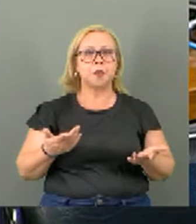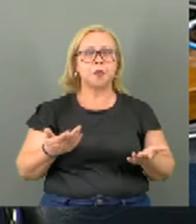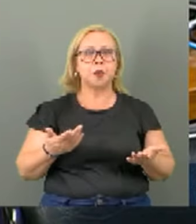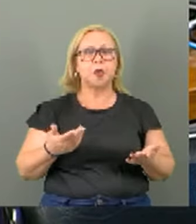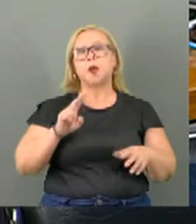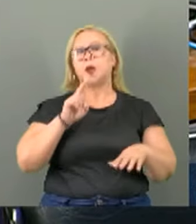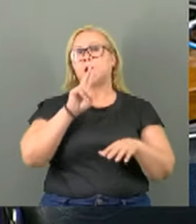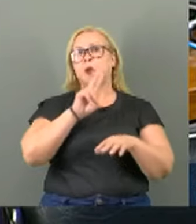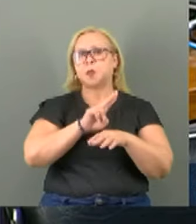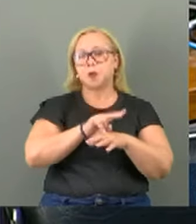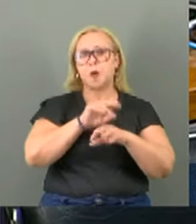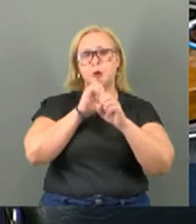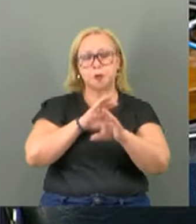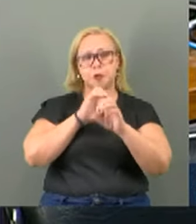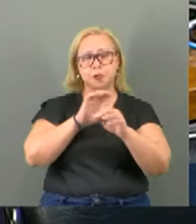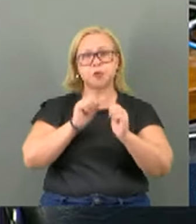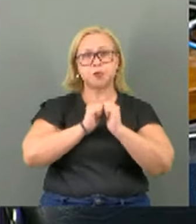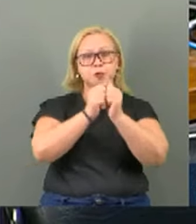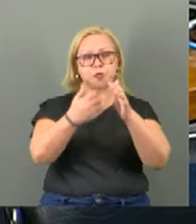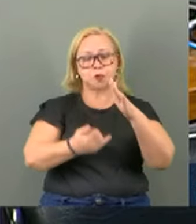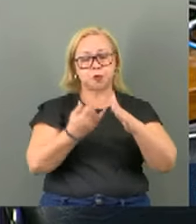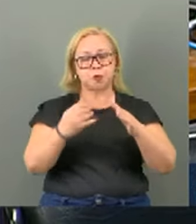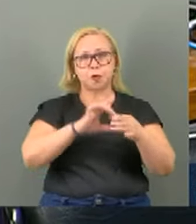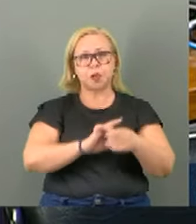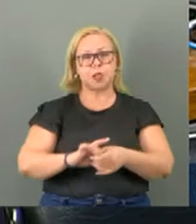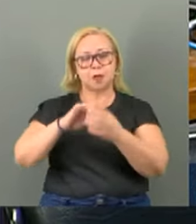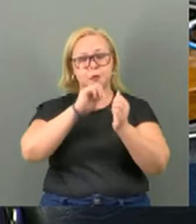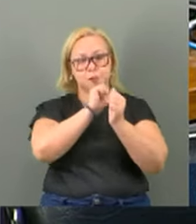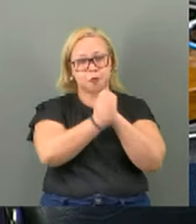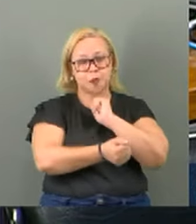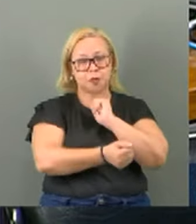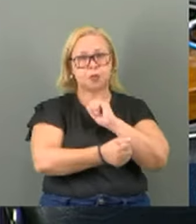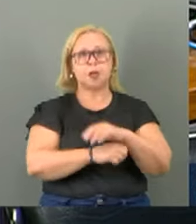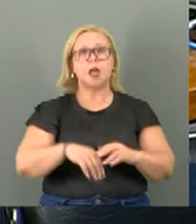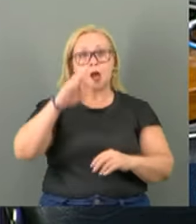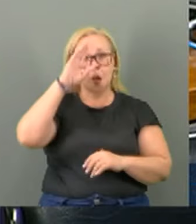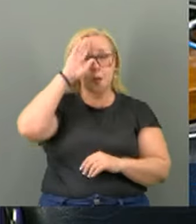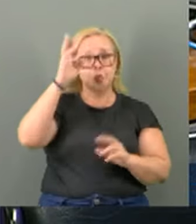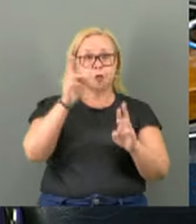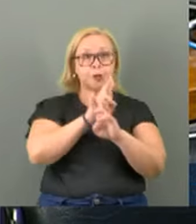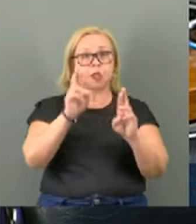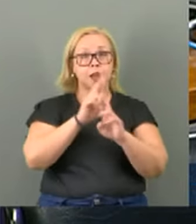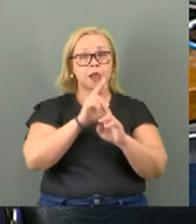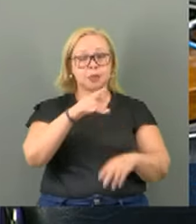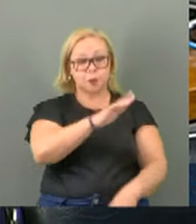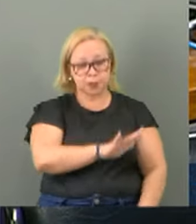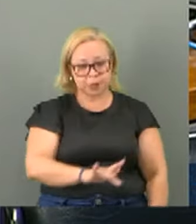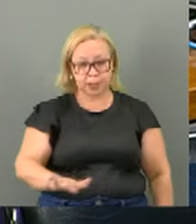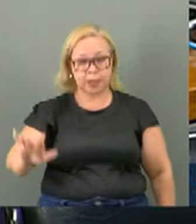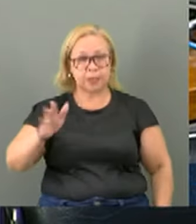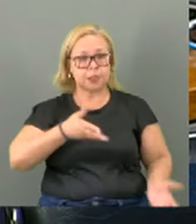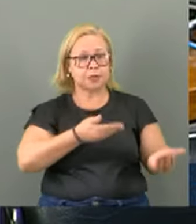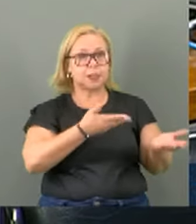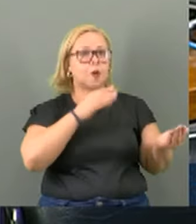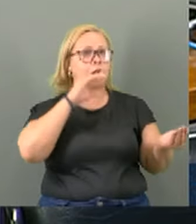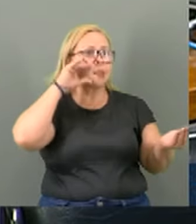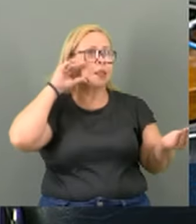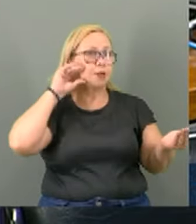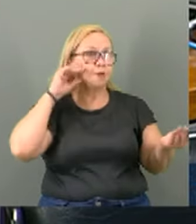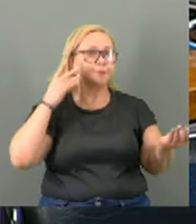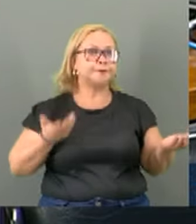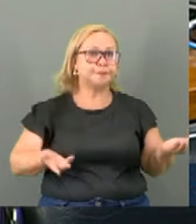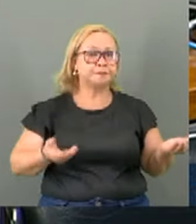preventivo e educativo junto a instituições ligadas ao esporte, principalmente em relação às crianças e adolescentes?